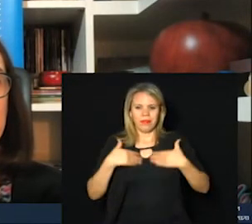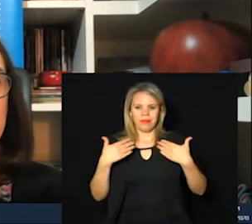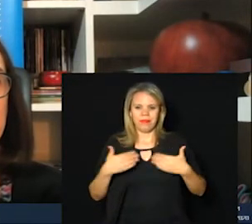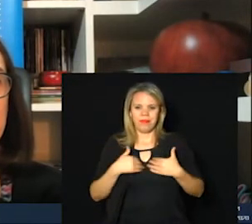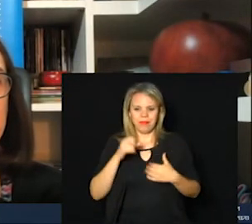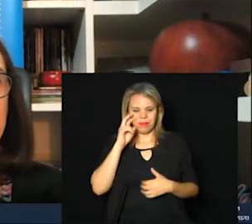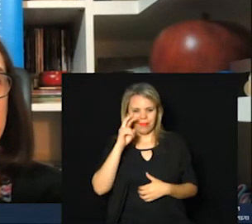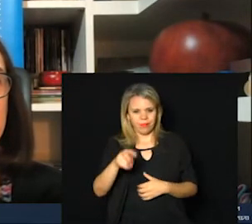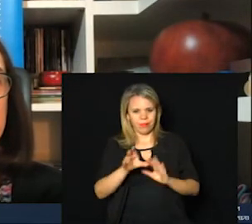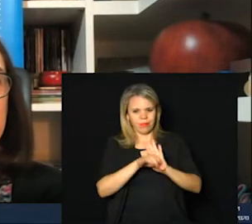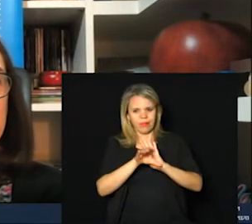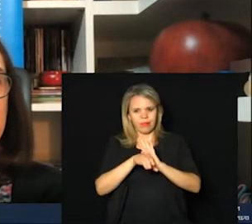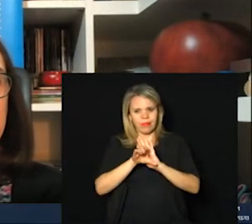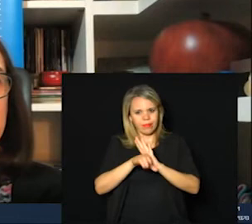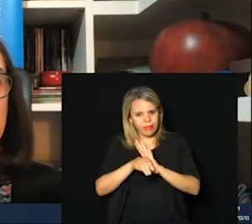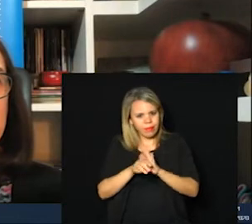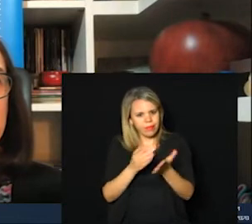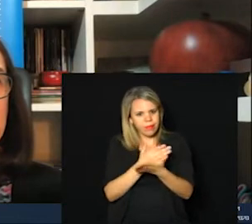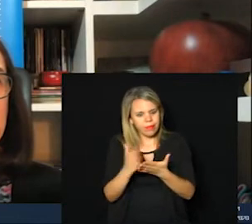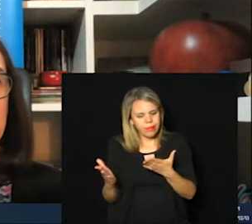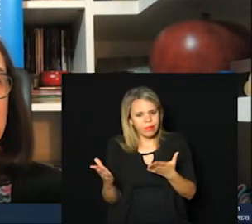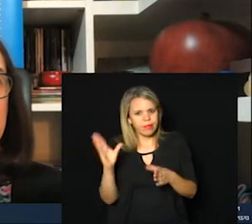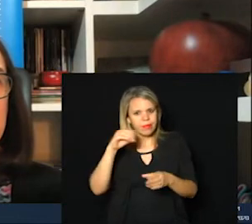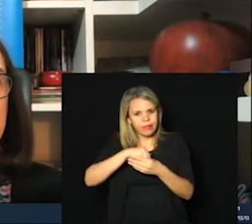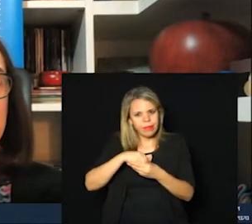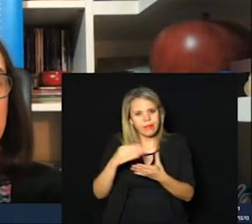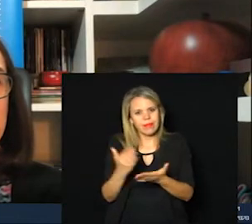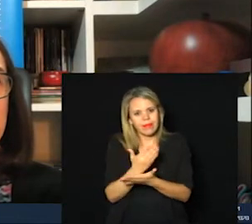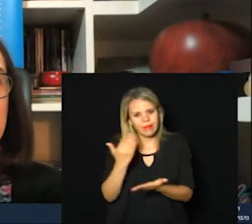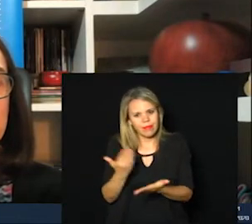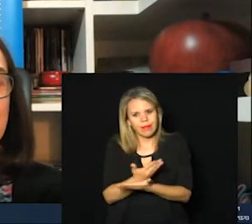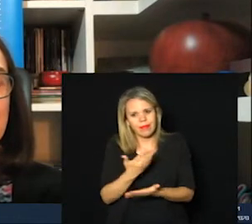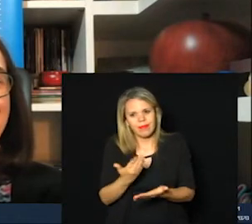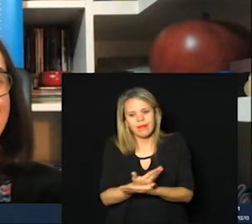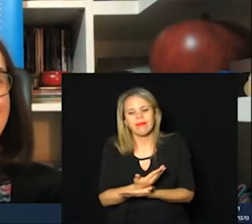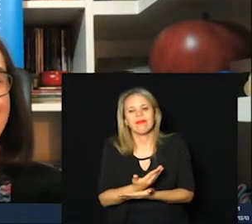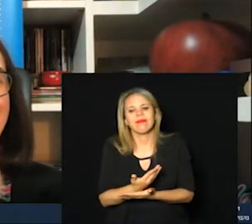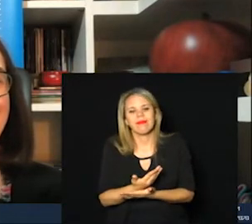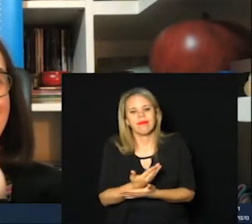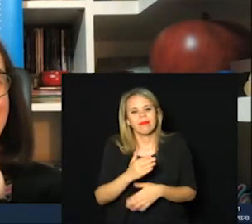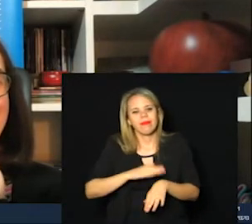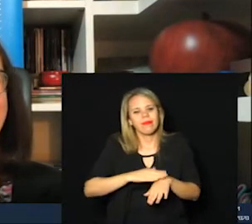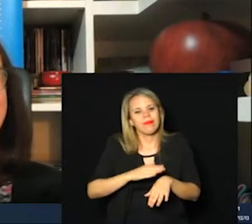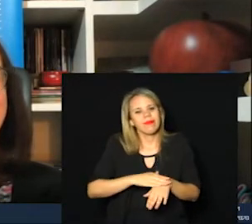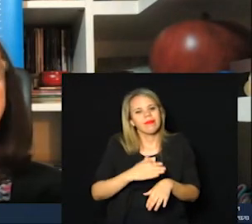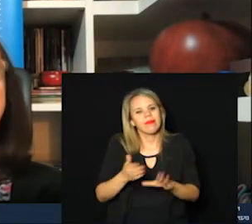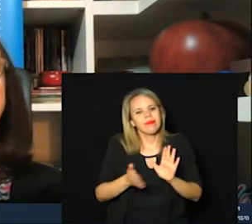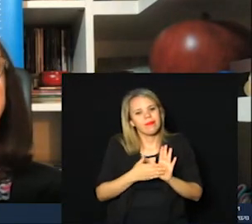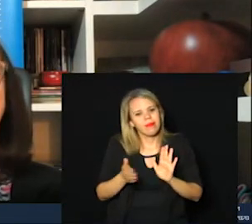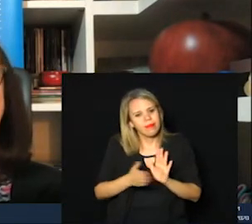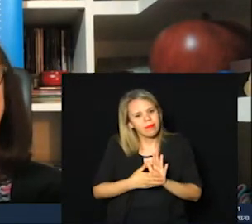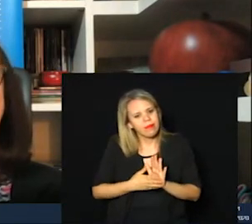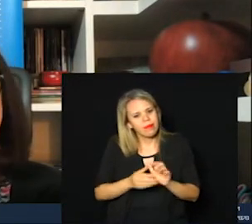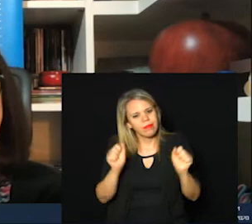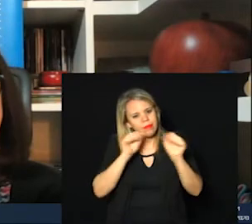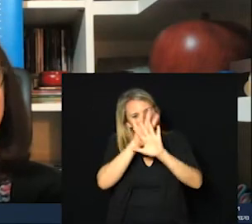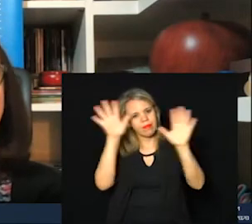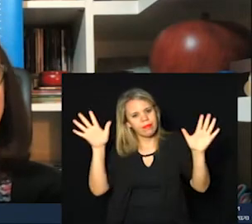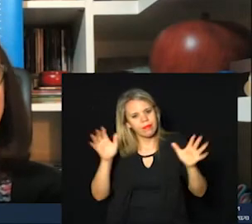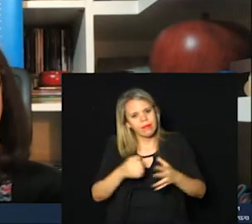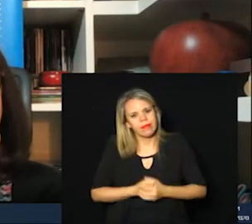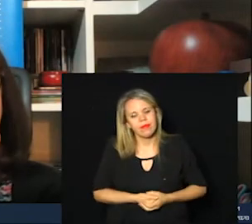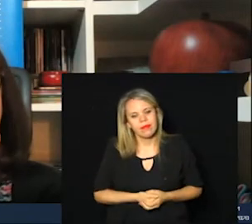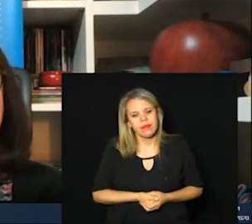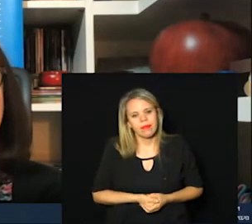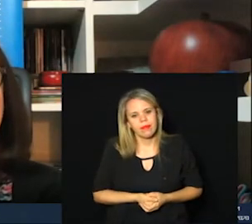esses conceitos tão bem introduzidos no livro, viu, Jocilane? Introduzidos e propostas de forma tão clara, né?